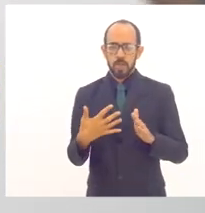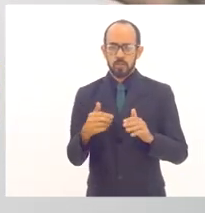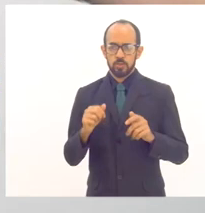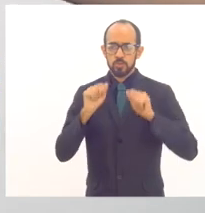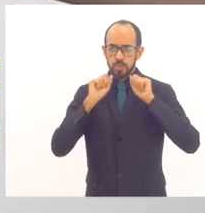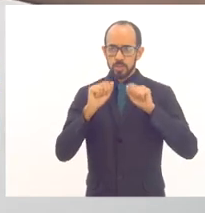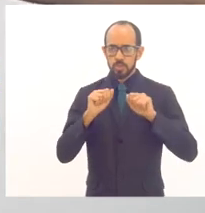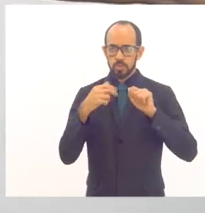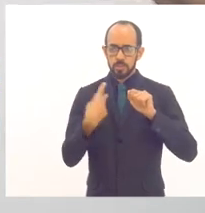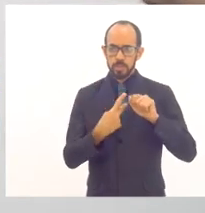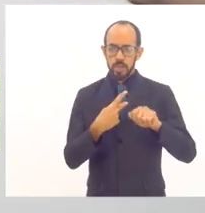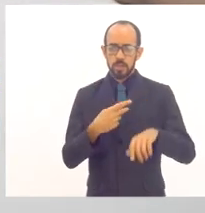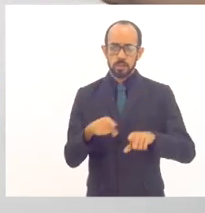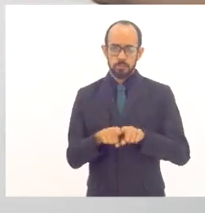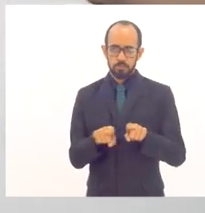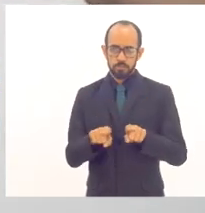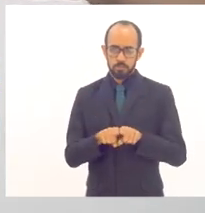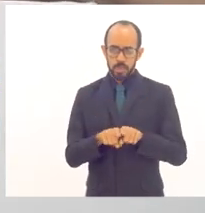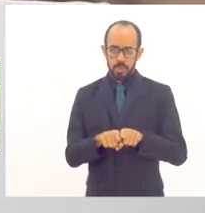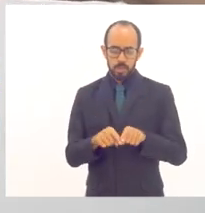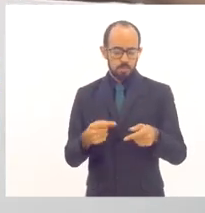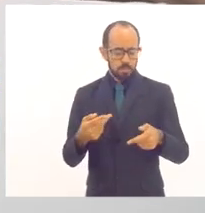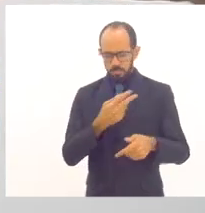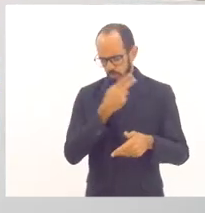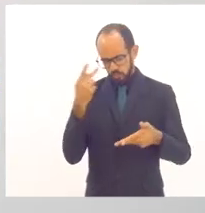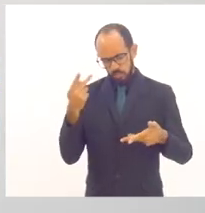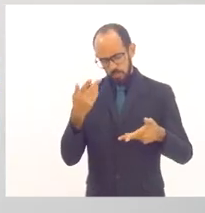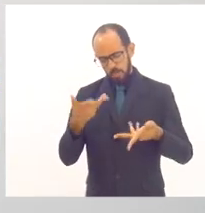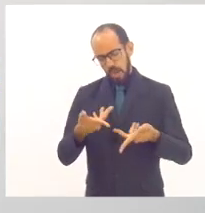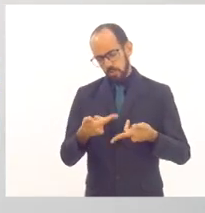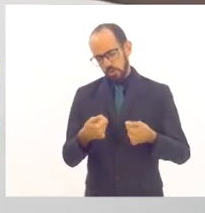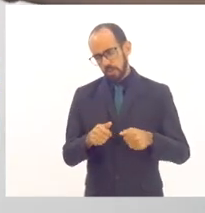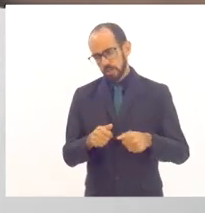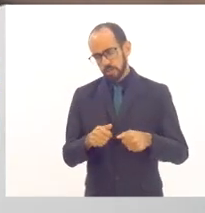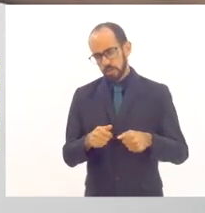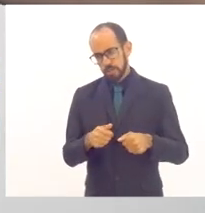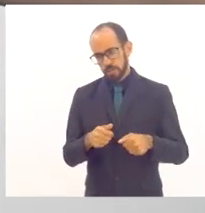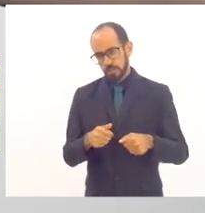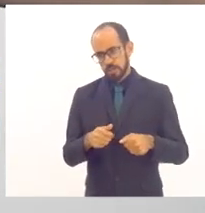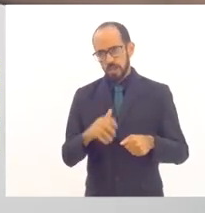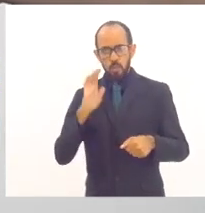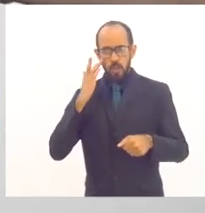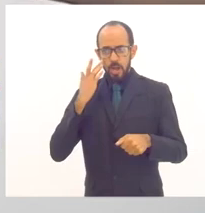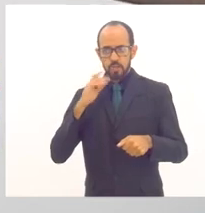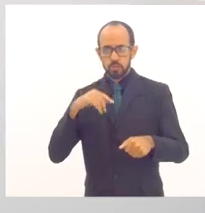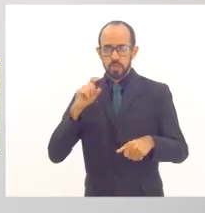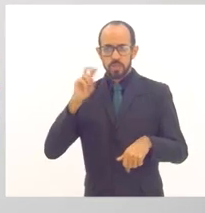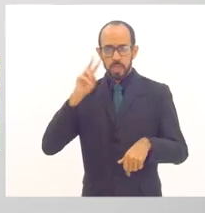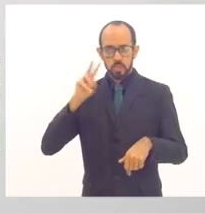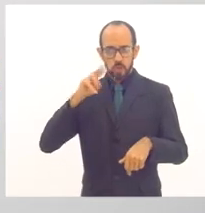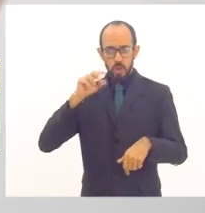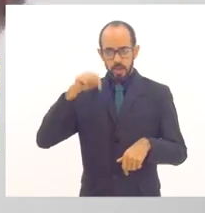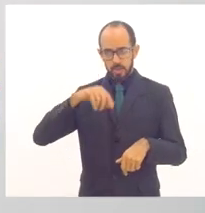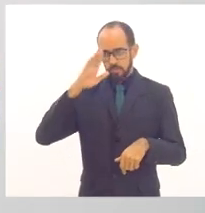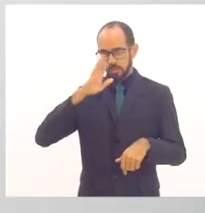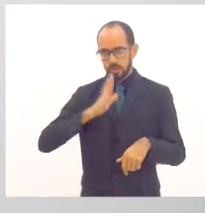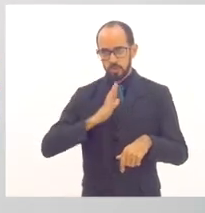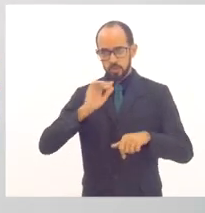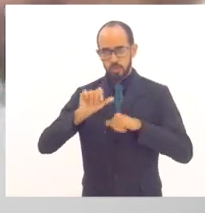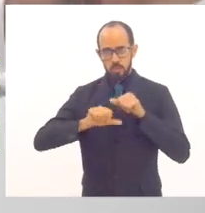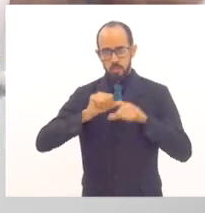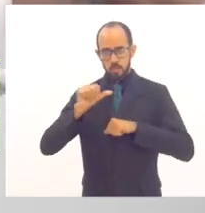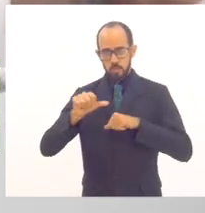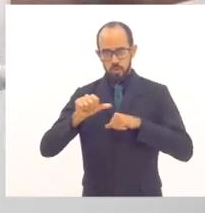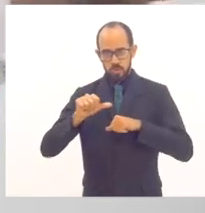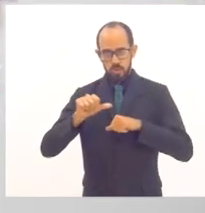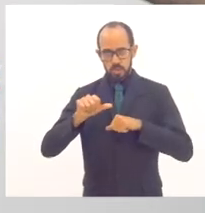da Marina, né, que é uma pessoa maravilhosa. Então, eu acho que essa história do Brasil, de que muda, então